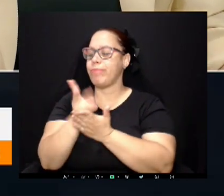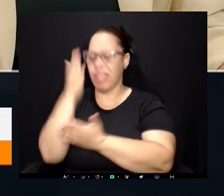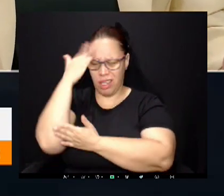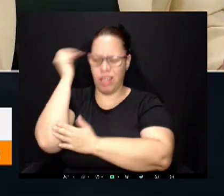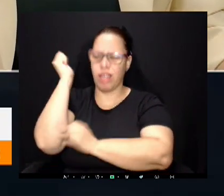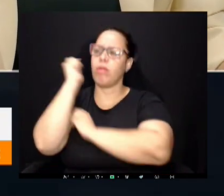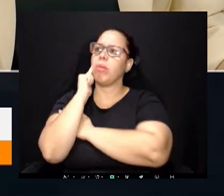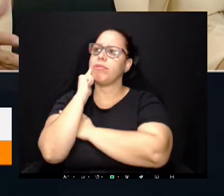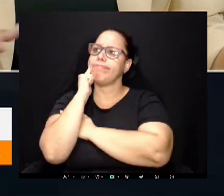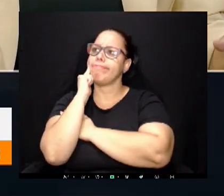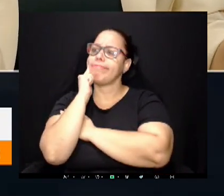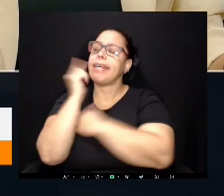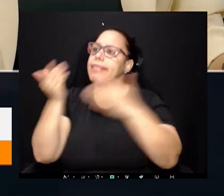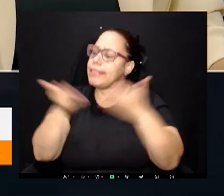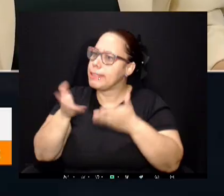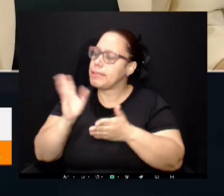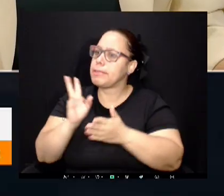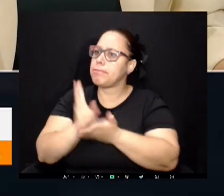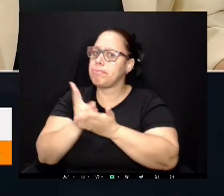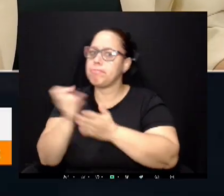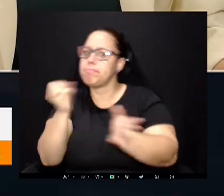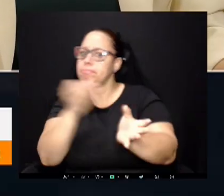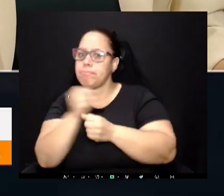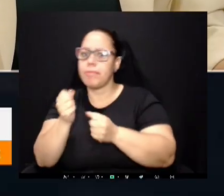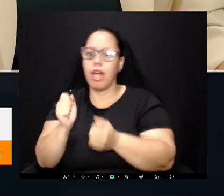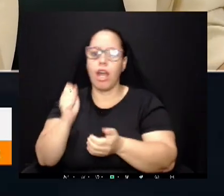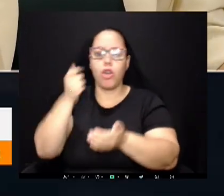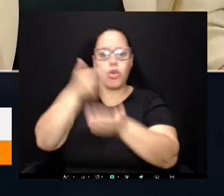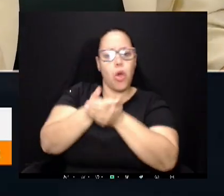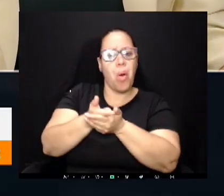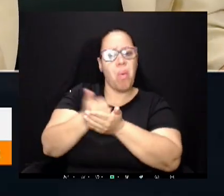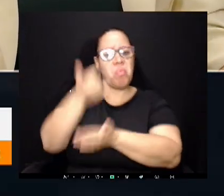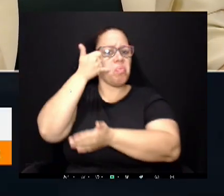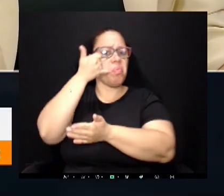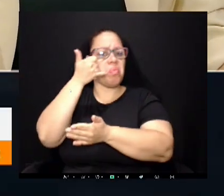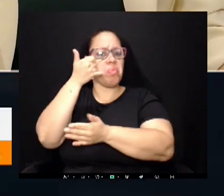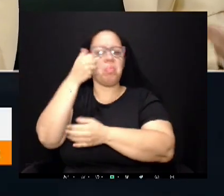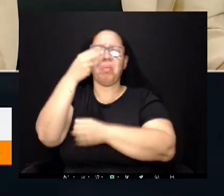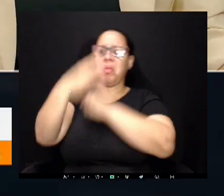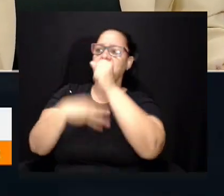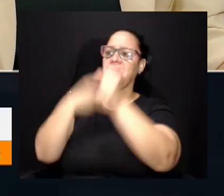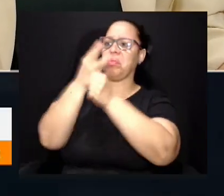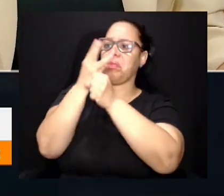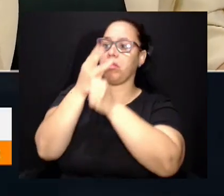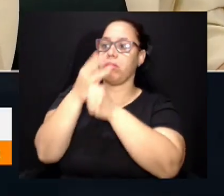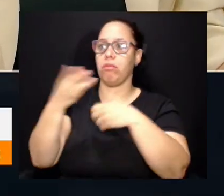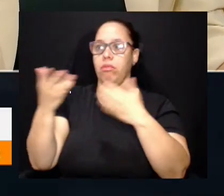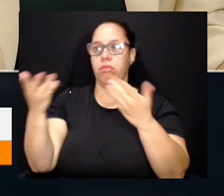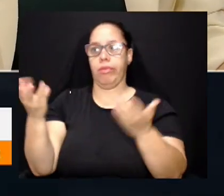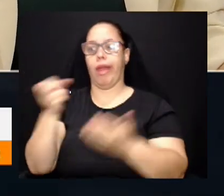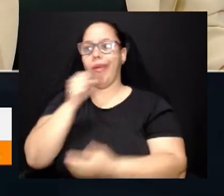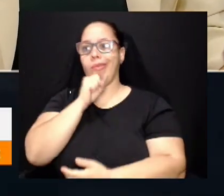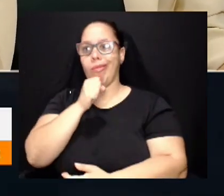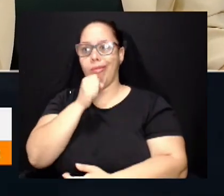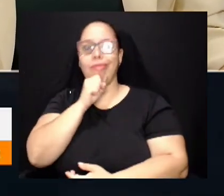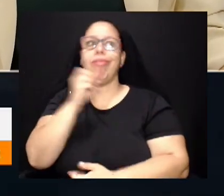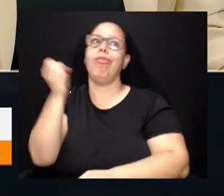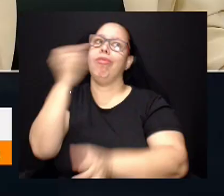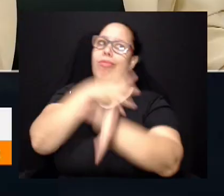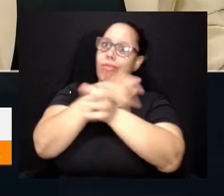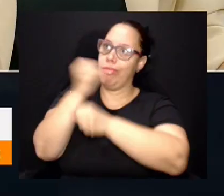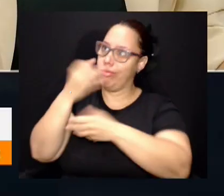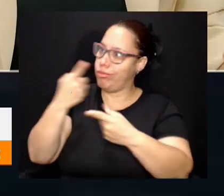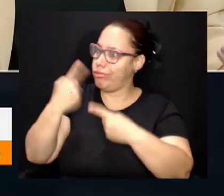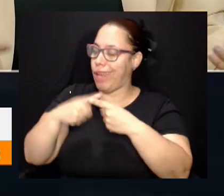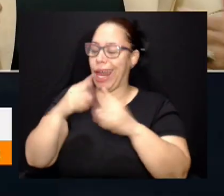temos que se atualizar. Vamos lá, a gente compra um celular hoje, daqui 3 anos, coitado, a gente tem que se atualizar, porque a tecnologia